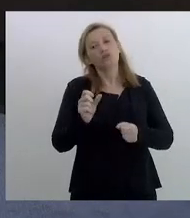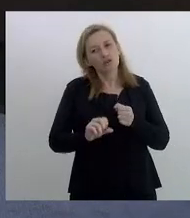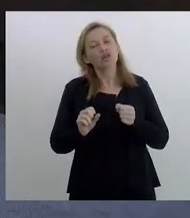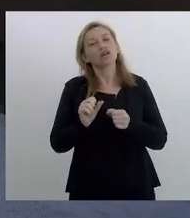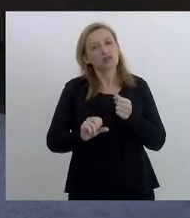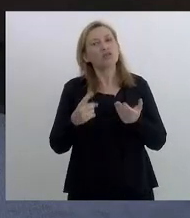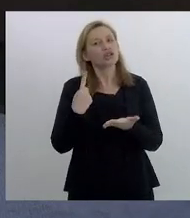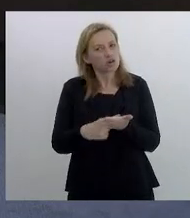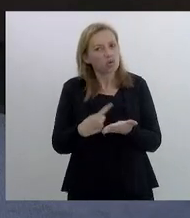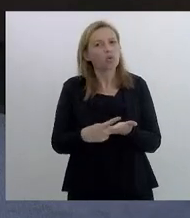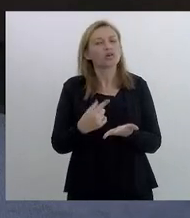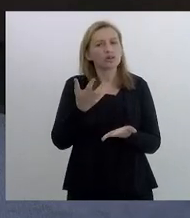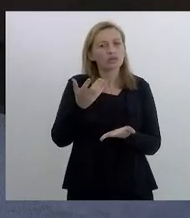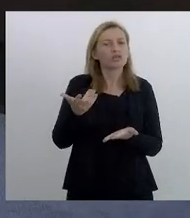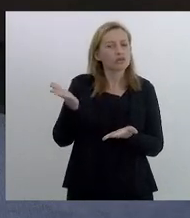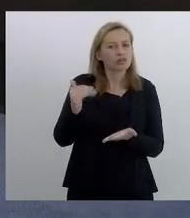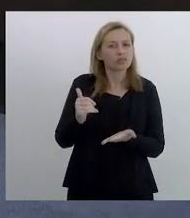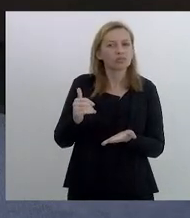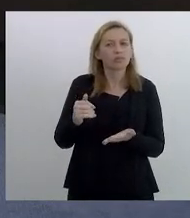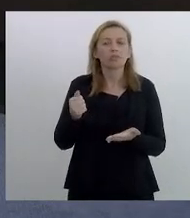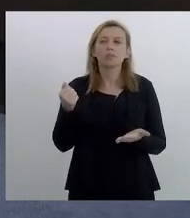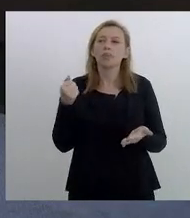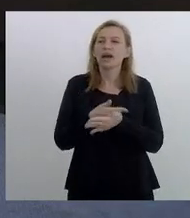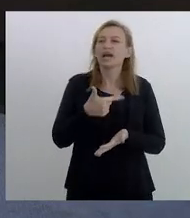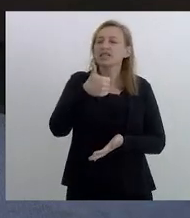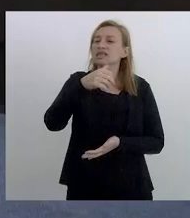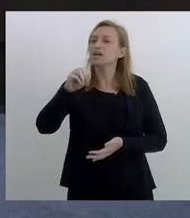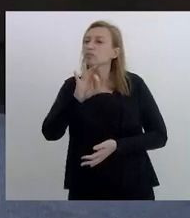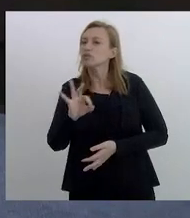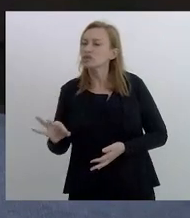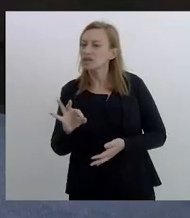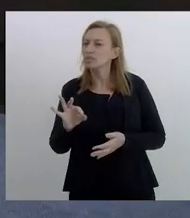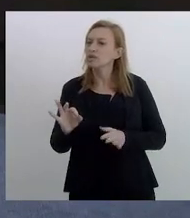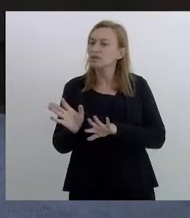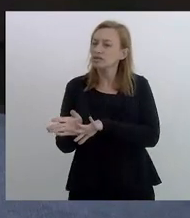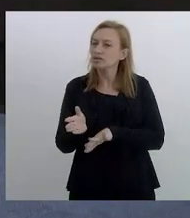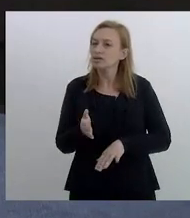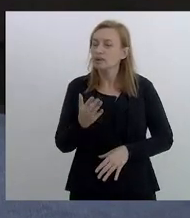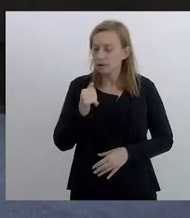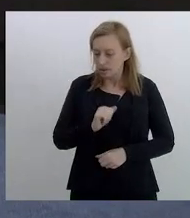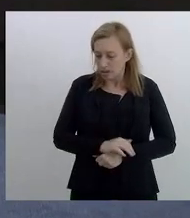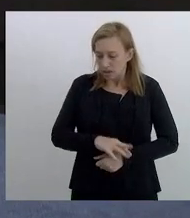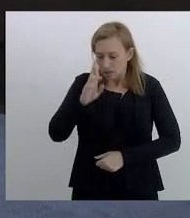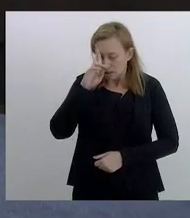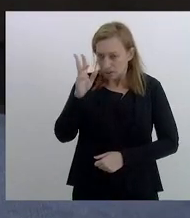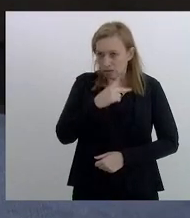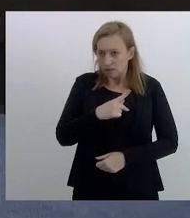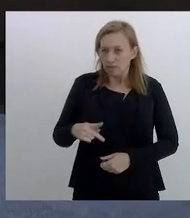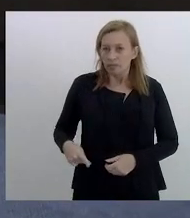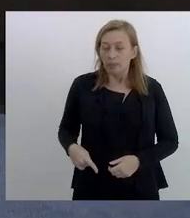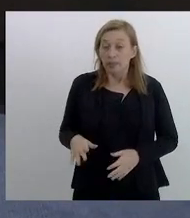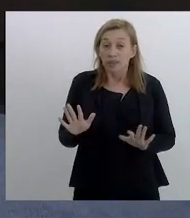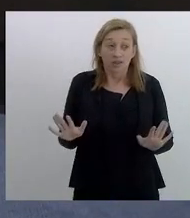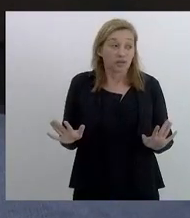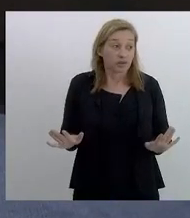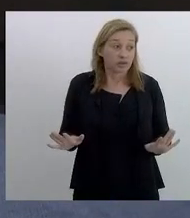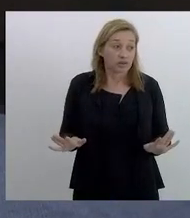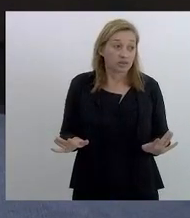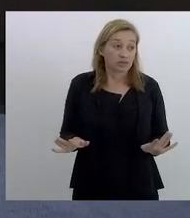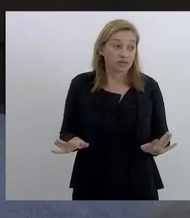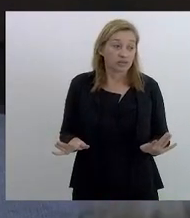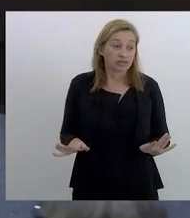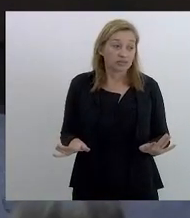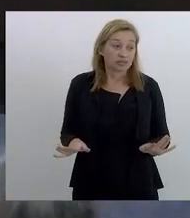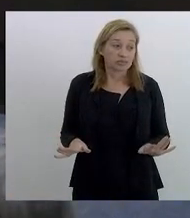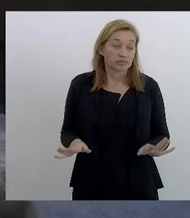Excelência. Vamos pagar 100% e em cima da receita de 21. Senhor presidente, eu não há quem... Senhor presidente, não há